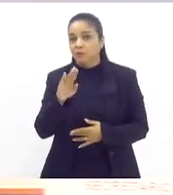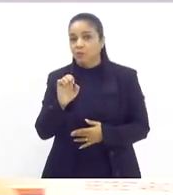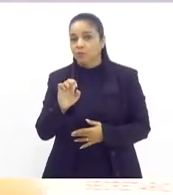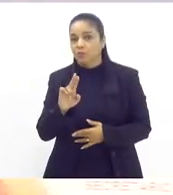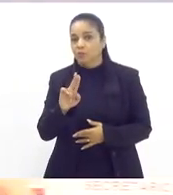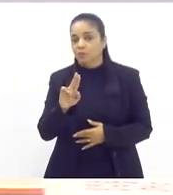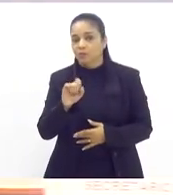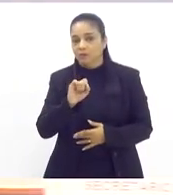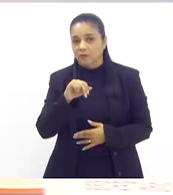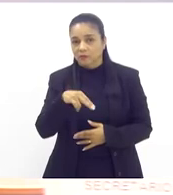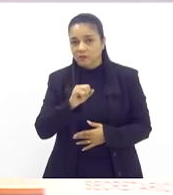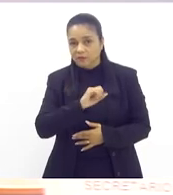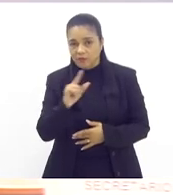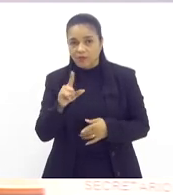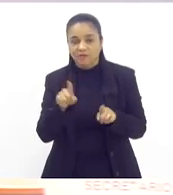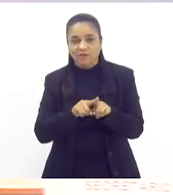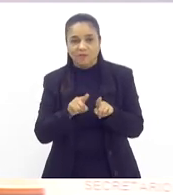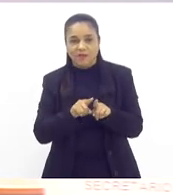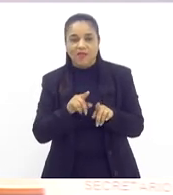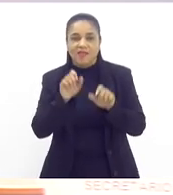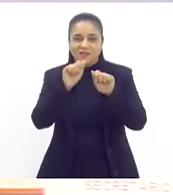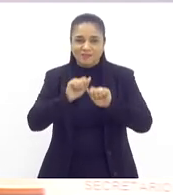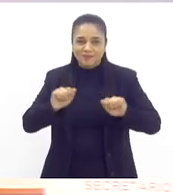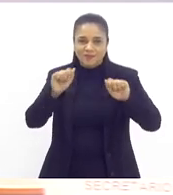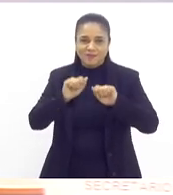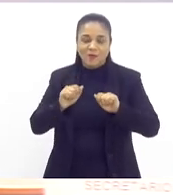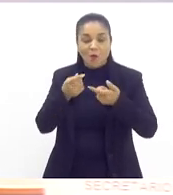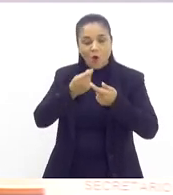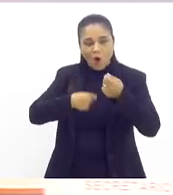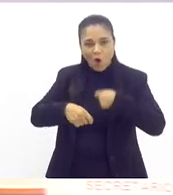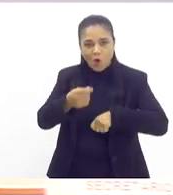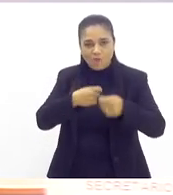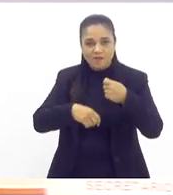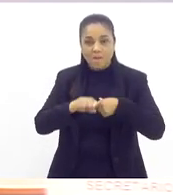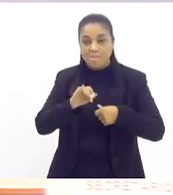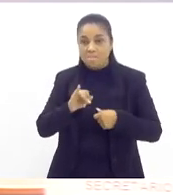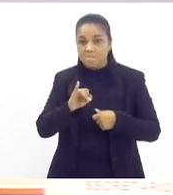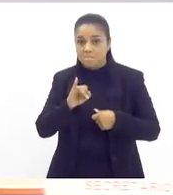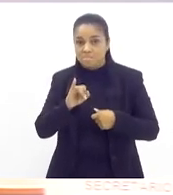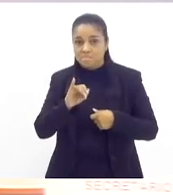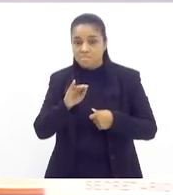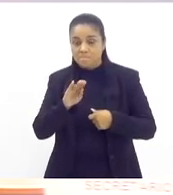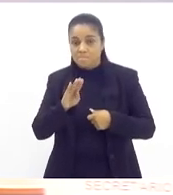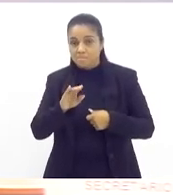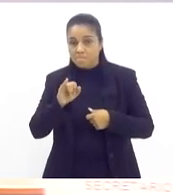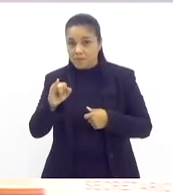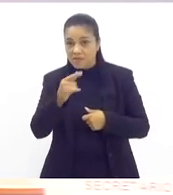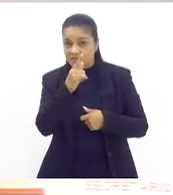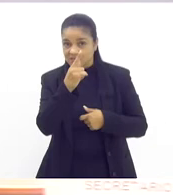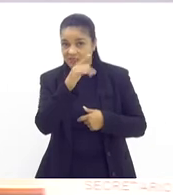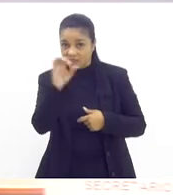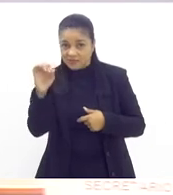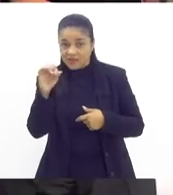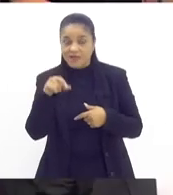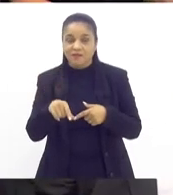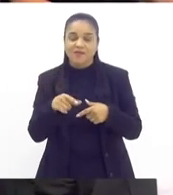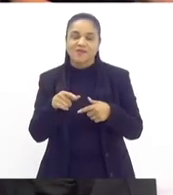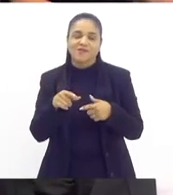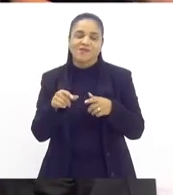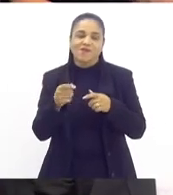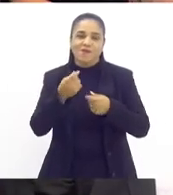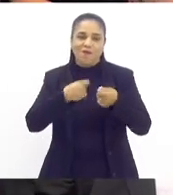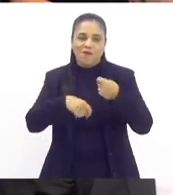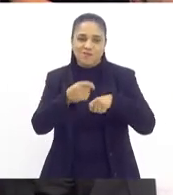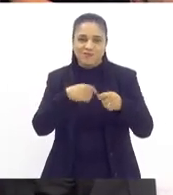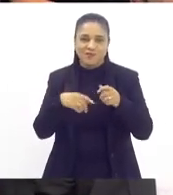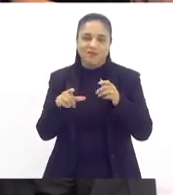Associação Comercial, a querida centenária Associação Comercial do... Bicentenário, Associação Comercial do Rio de Janeiro, Firjan,